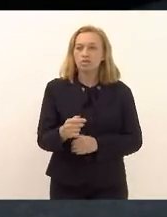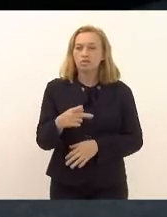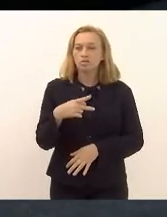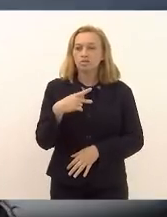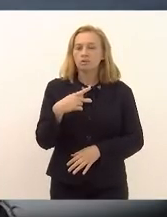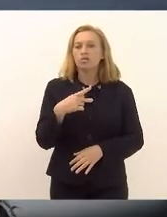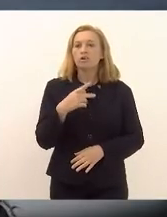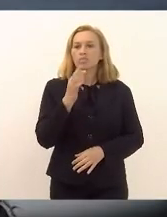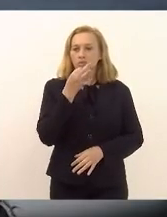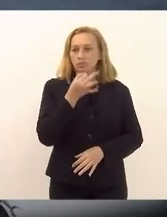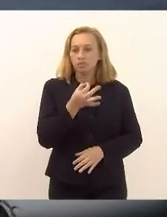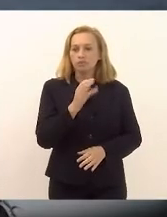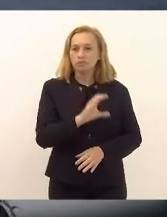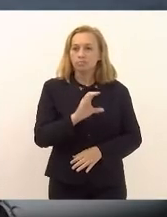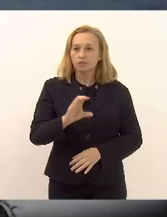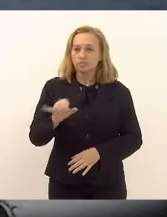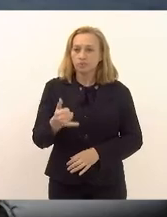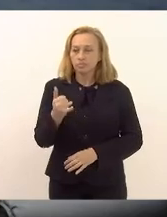CCJ.